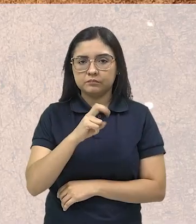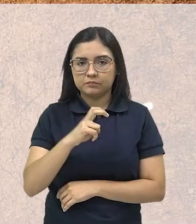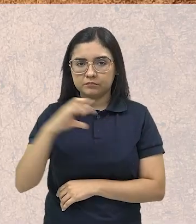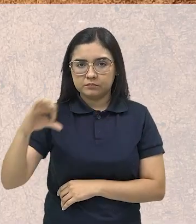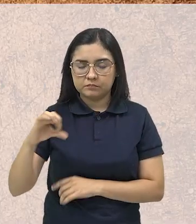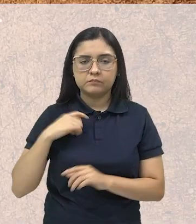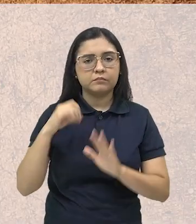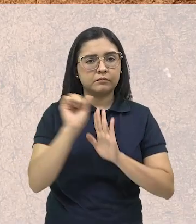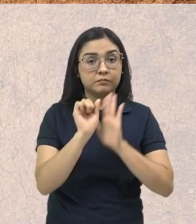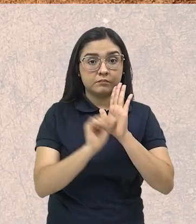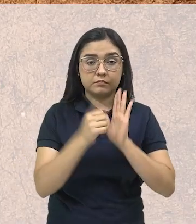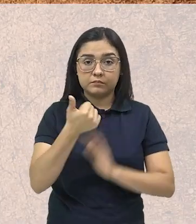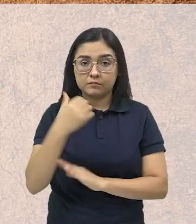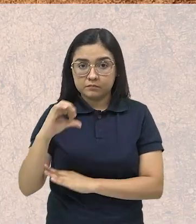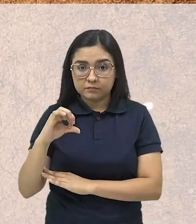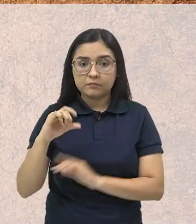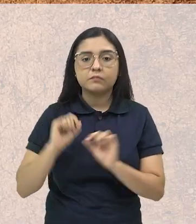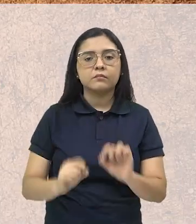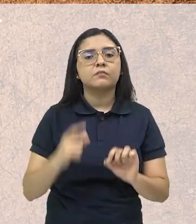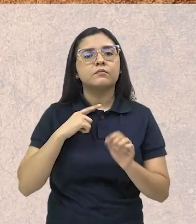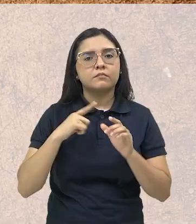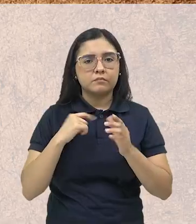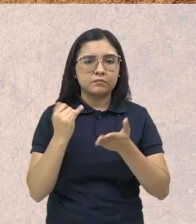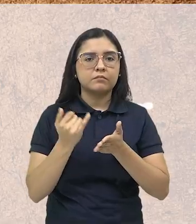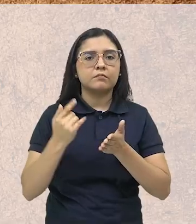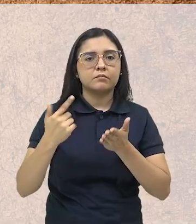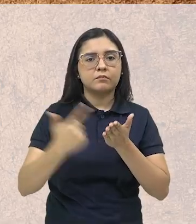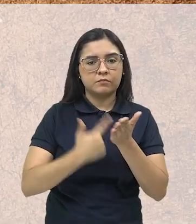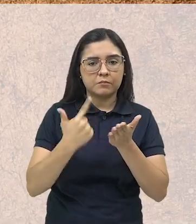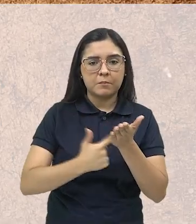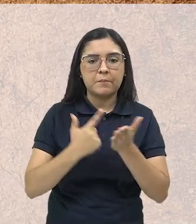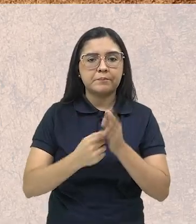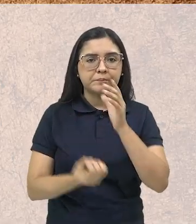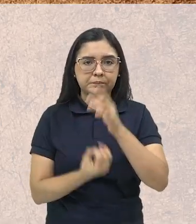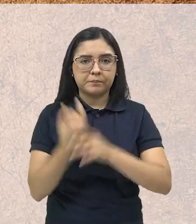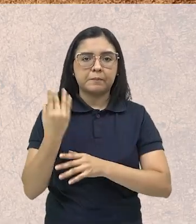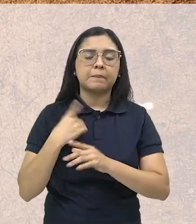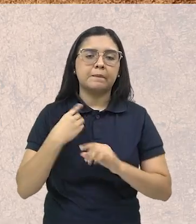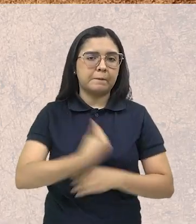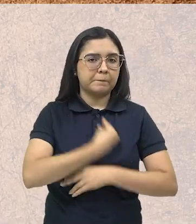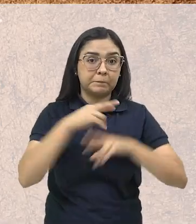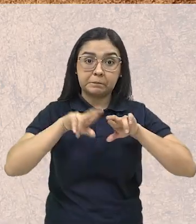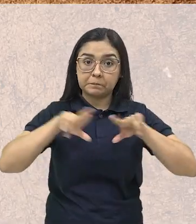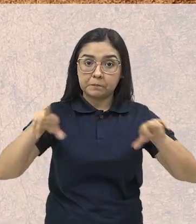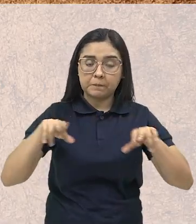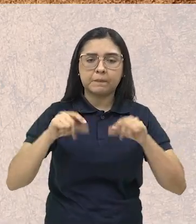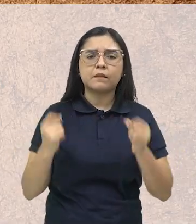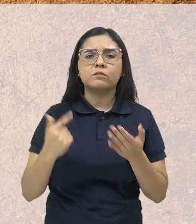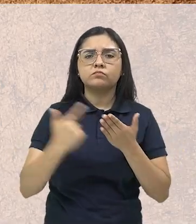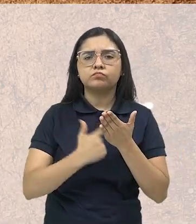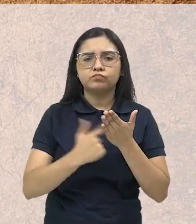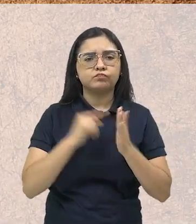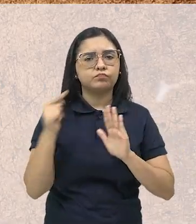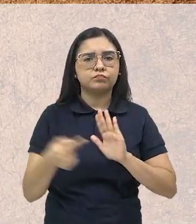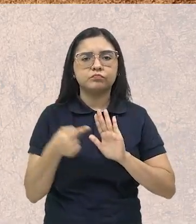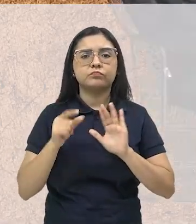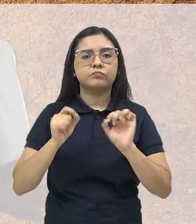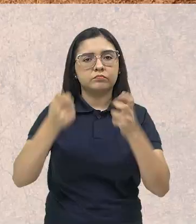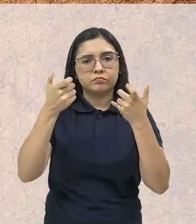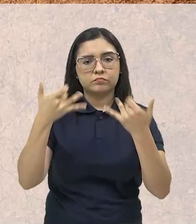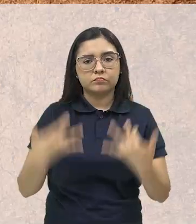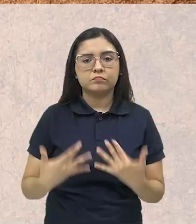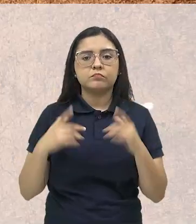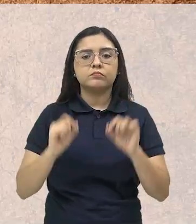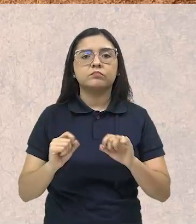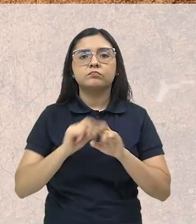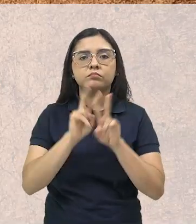1859, lá no século XIX, ele publicou um livro chamado A Origem das Espécies. E nesse livro ele explicou